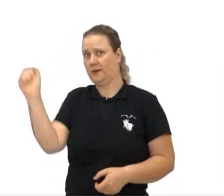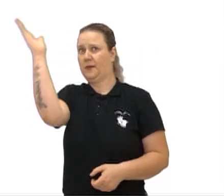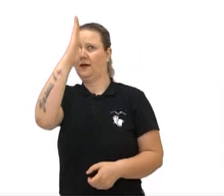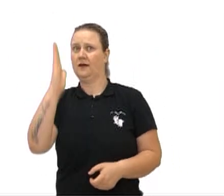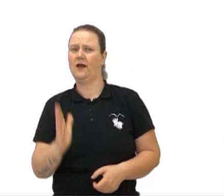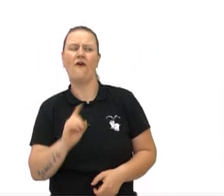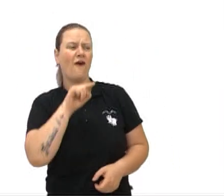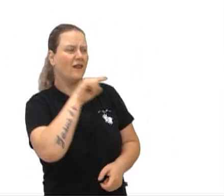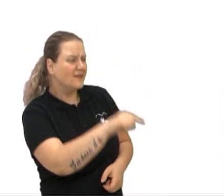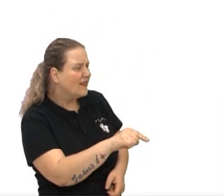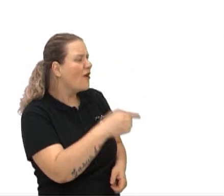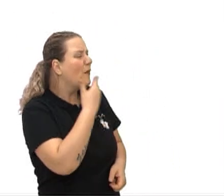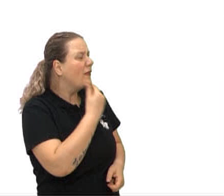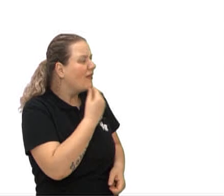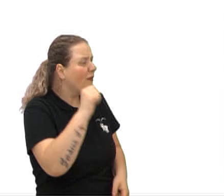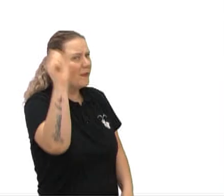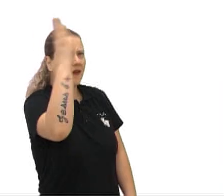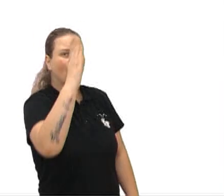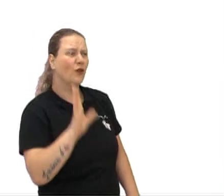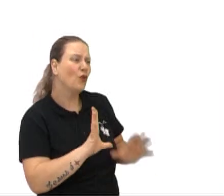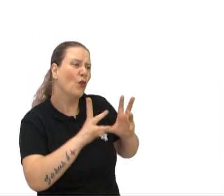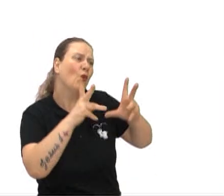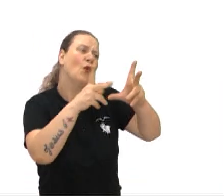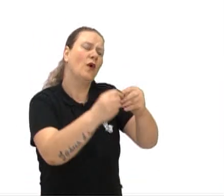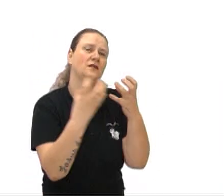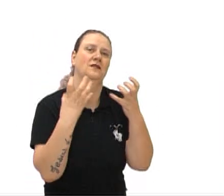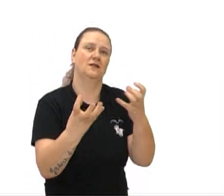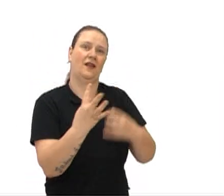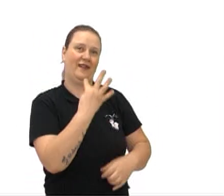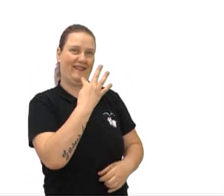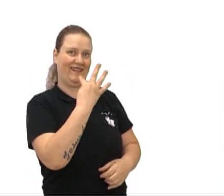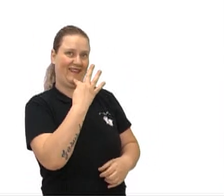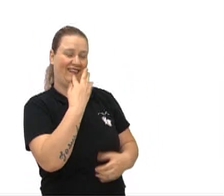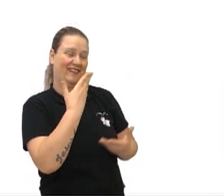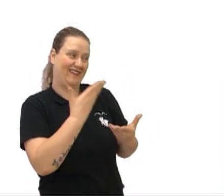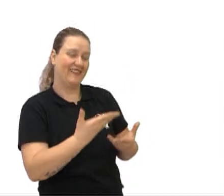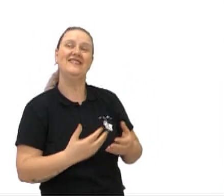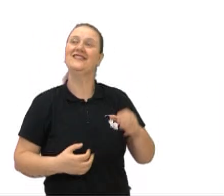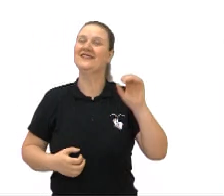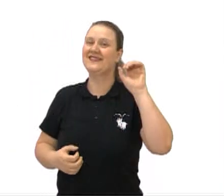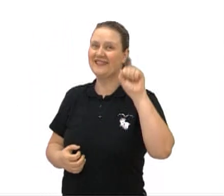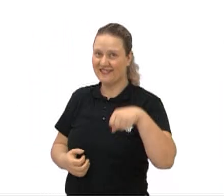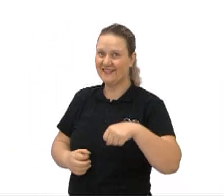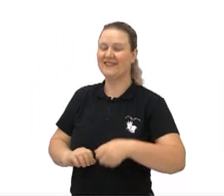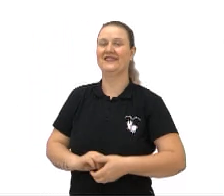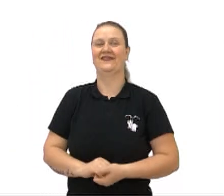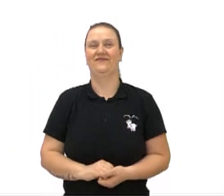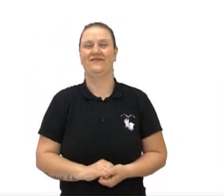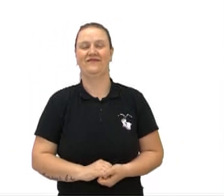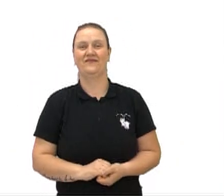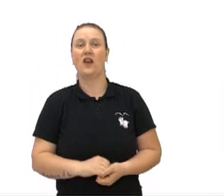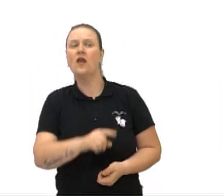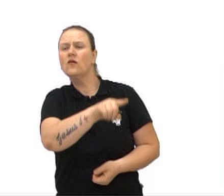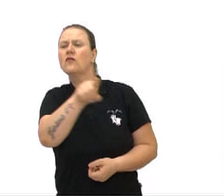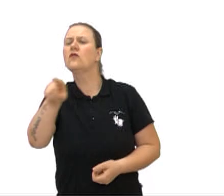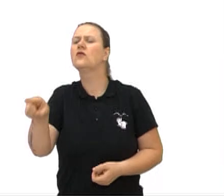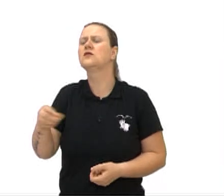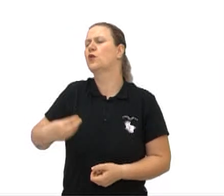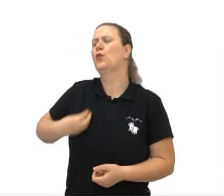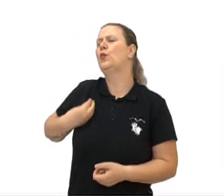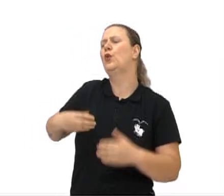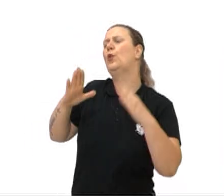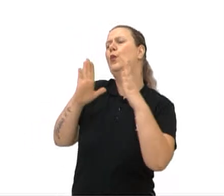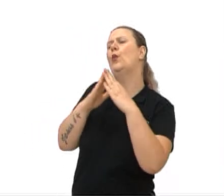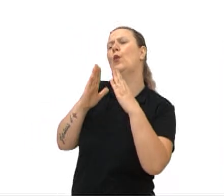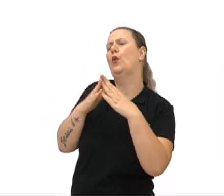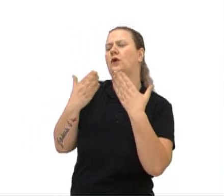é você o brasileiro que todos querem conhecer? Sim. E você, e vós, são de onde